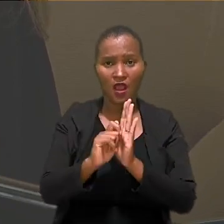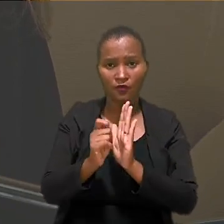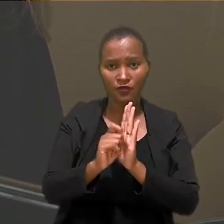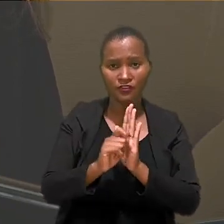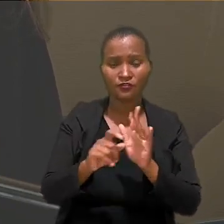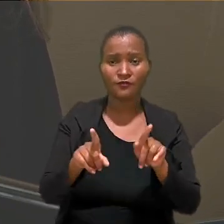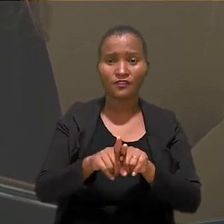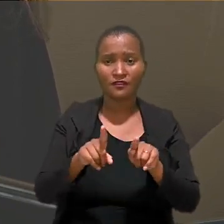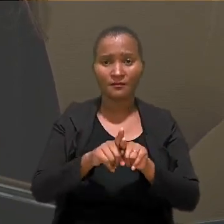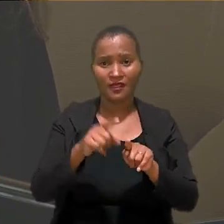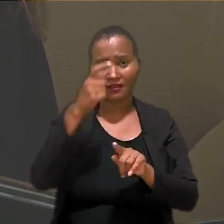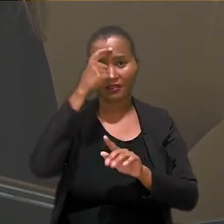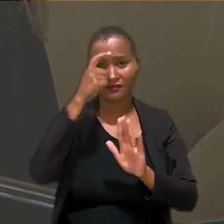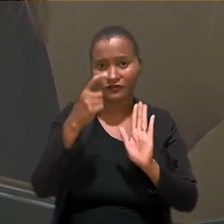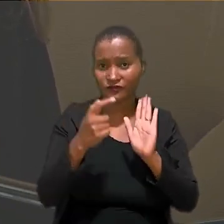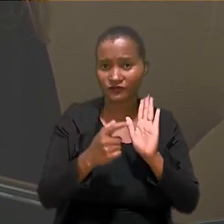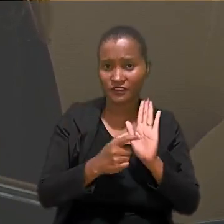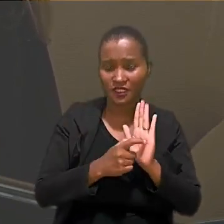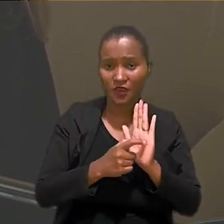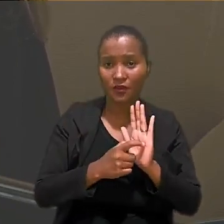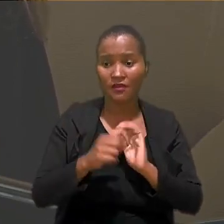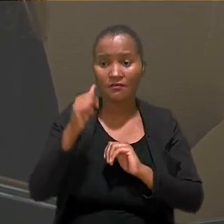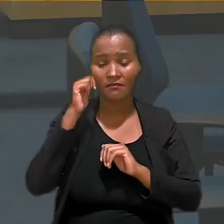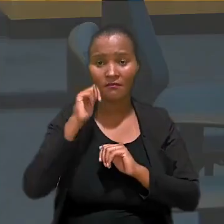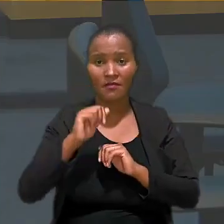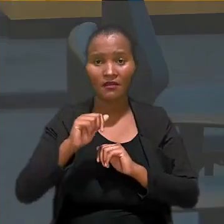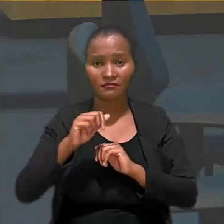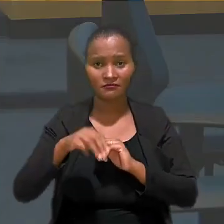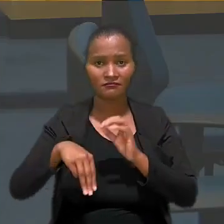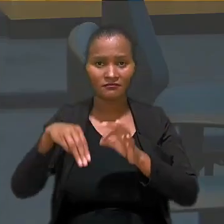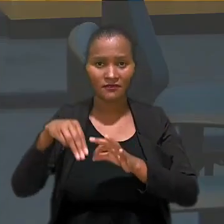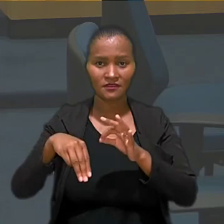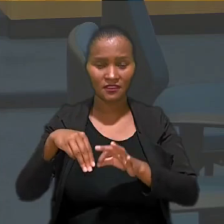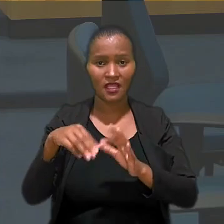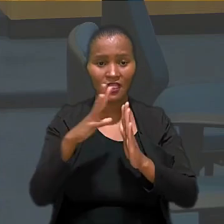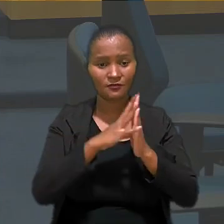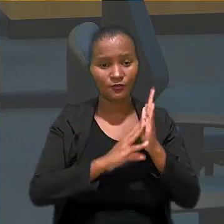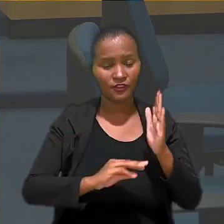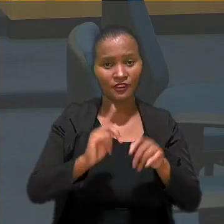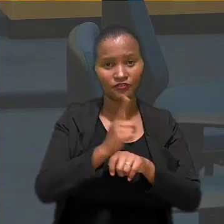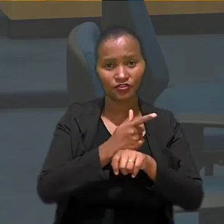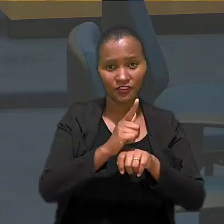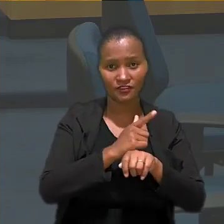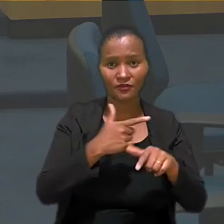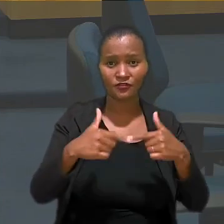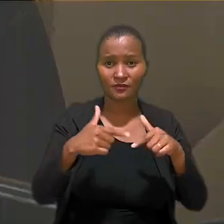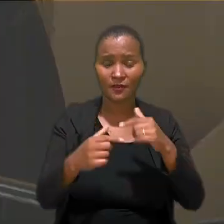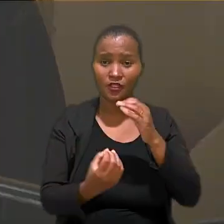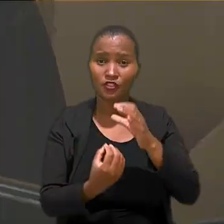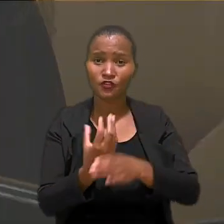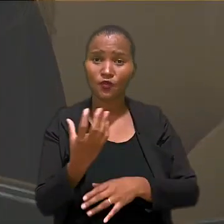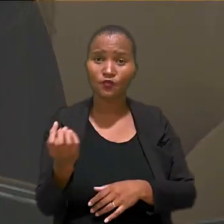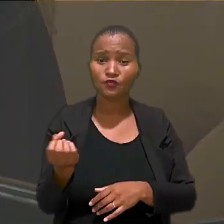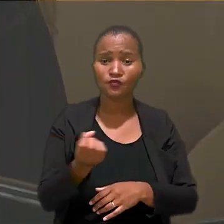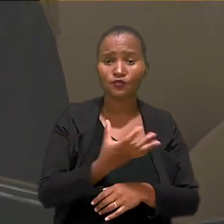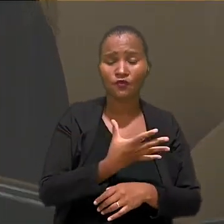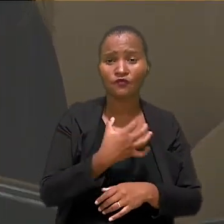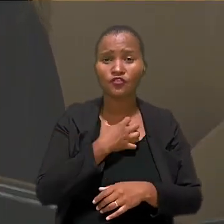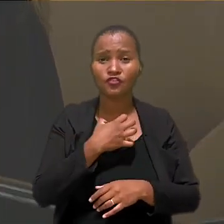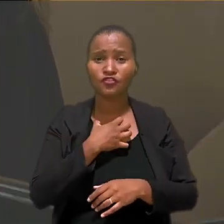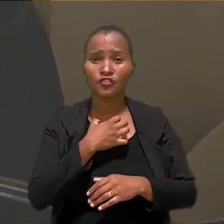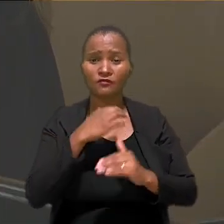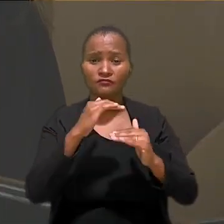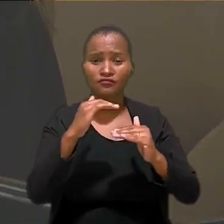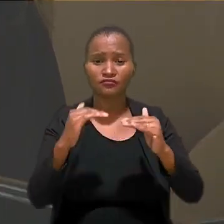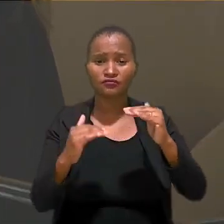algoritmos e de inteligência artificial. Para a magistrada, esse modelo de gestão do trabalho gerou uma nova espécie de exercício